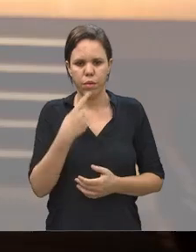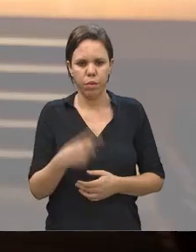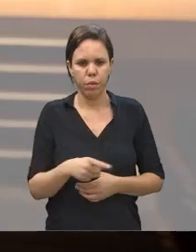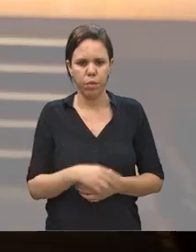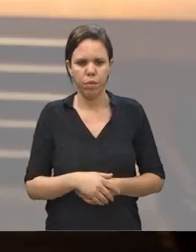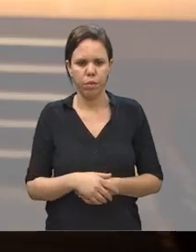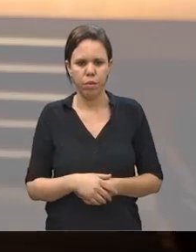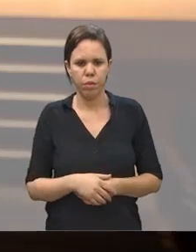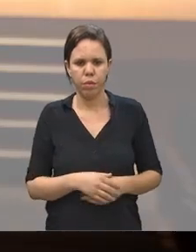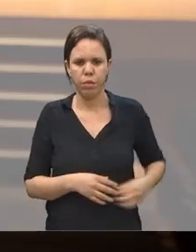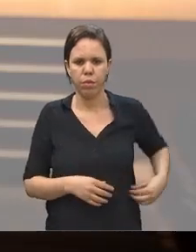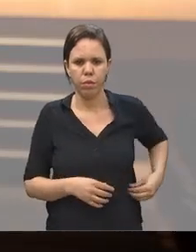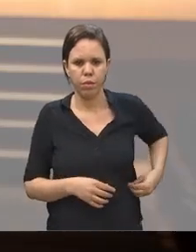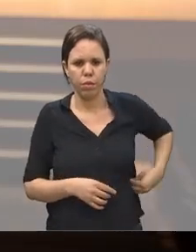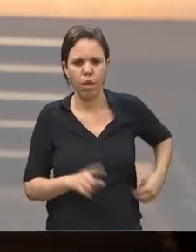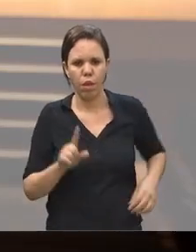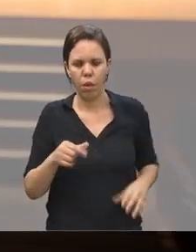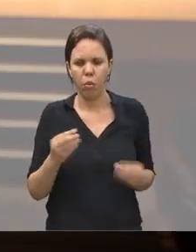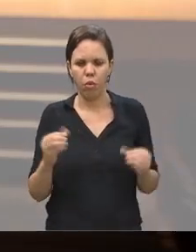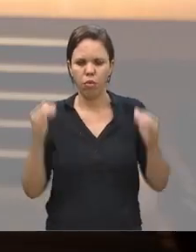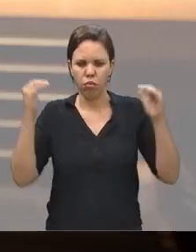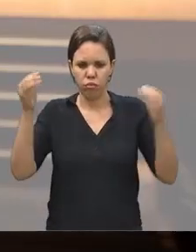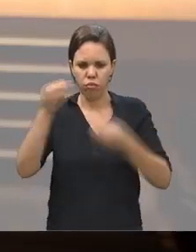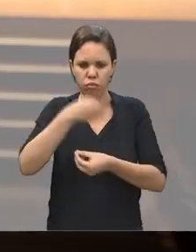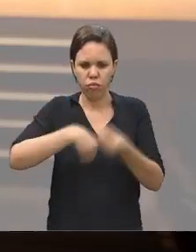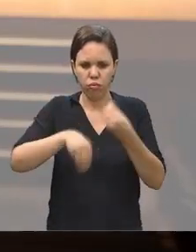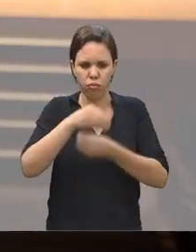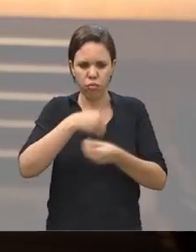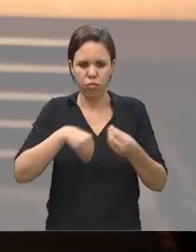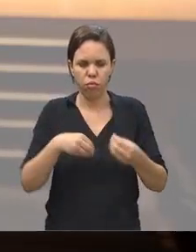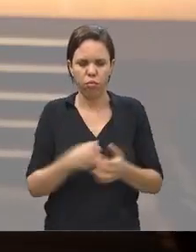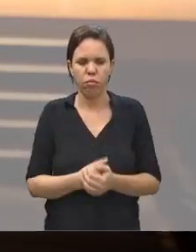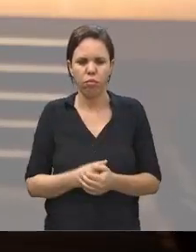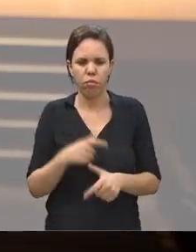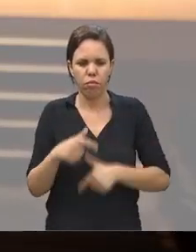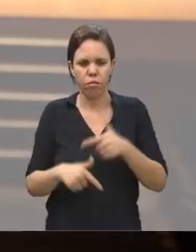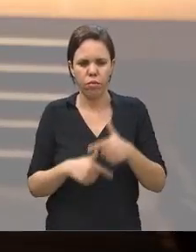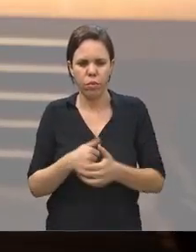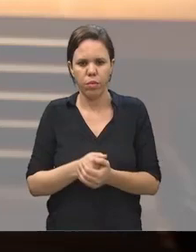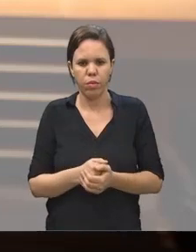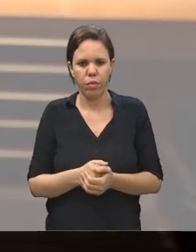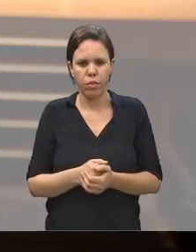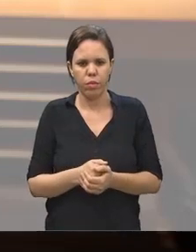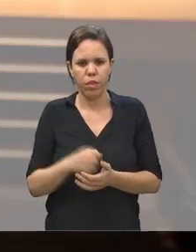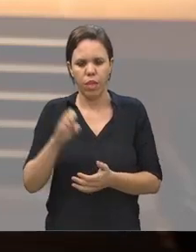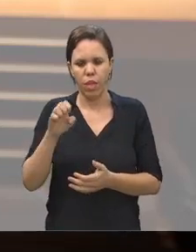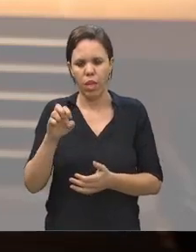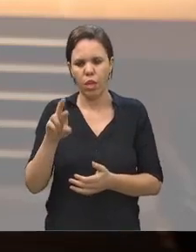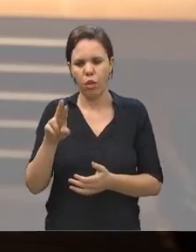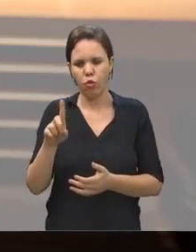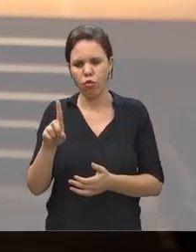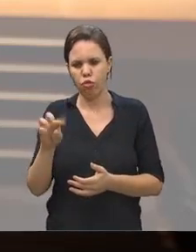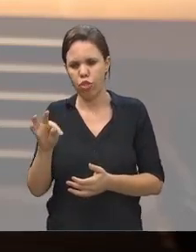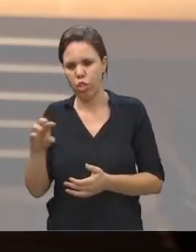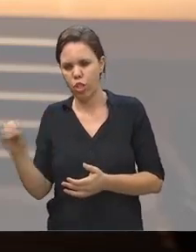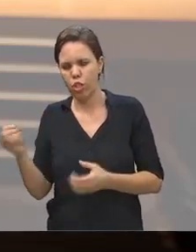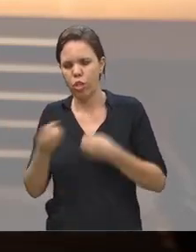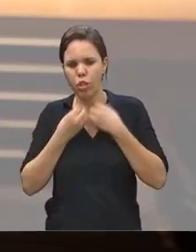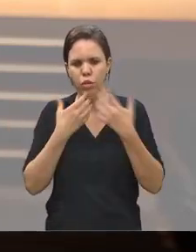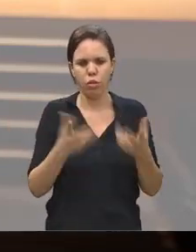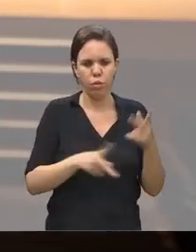de Campinas, ela é uma orquestra muito eclética. Então ela trabalha no campo erudito, no campo